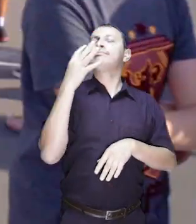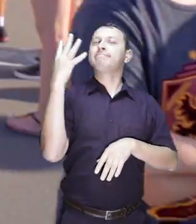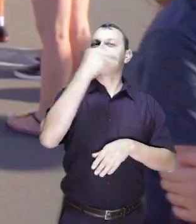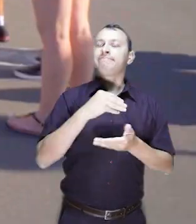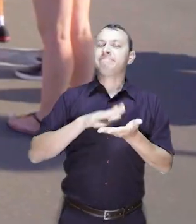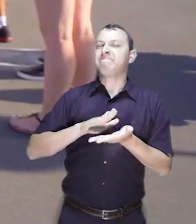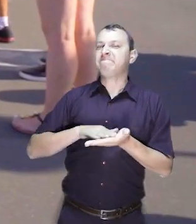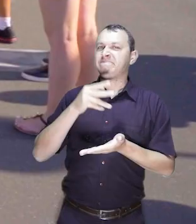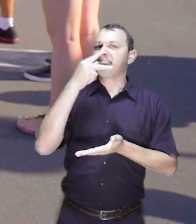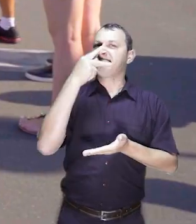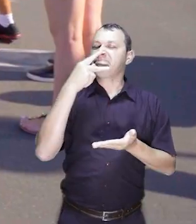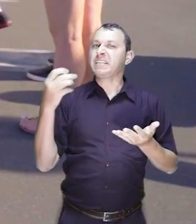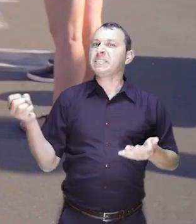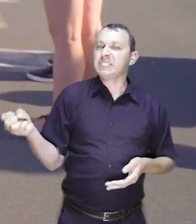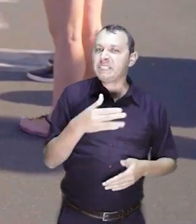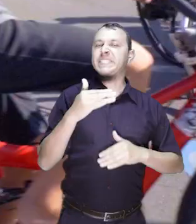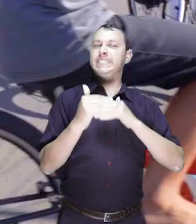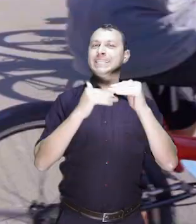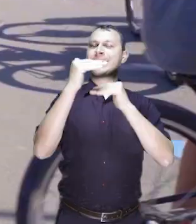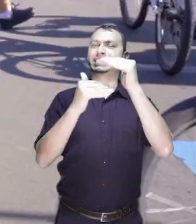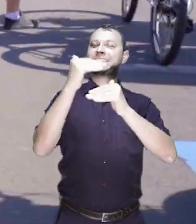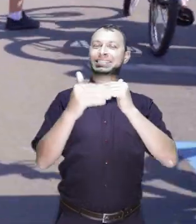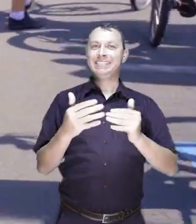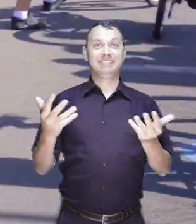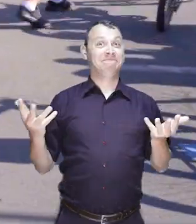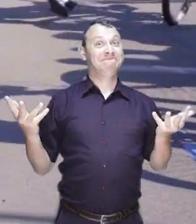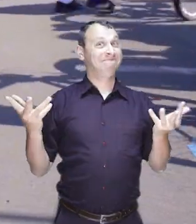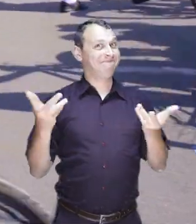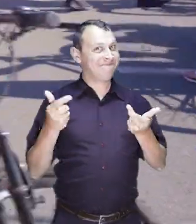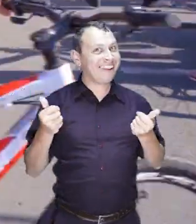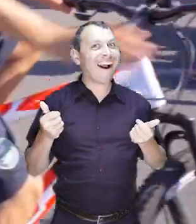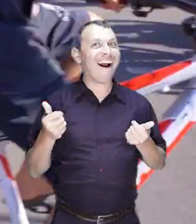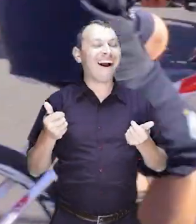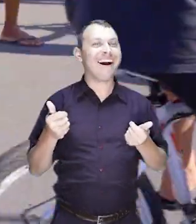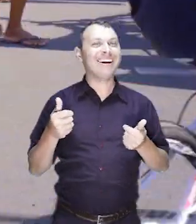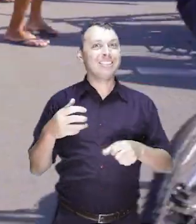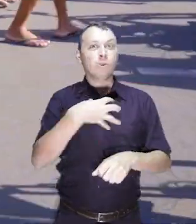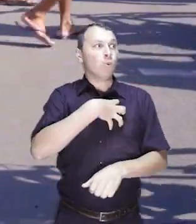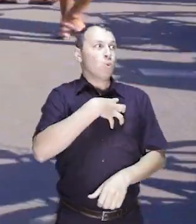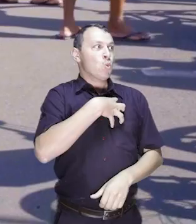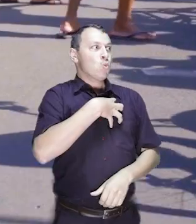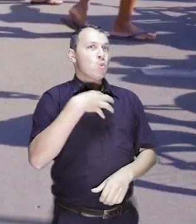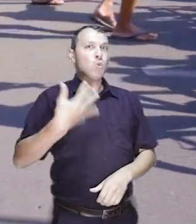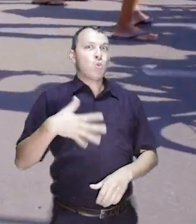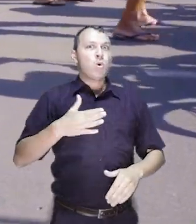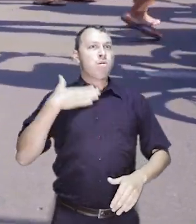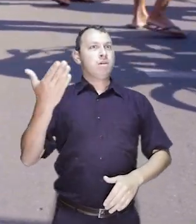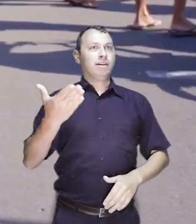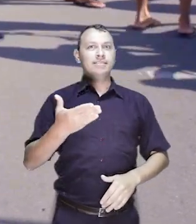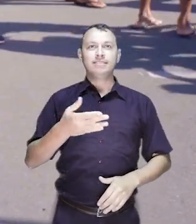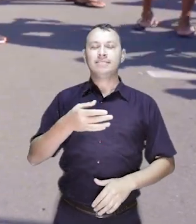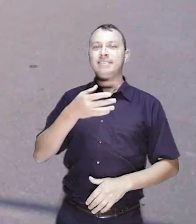Pinhais, está sempre inovando e crescendo cada vez mais. Maravilhosa, né? De estremecer. Fiquei, nossa,